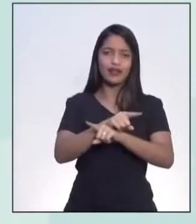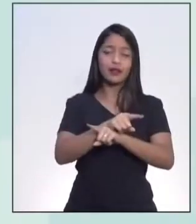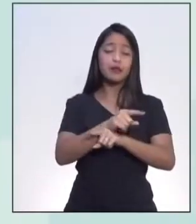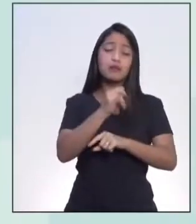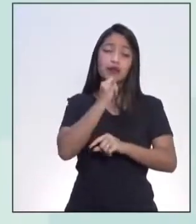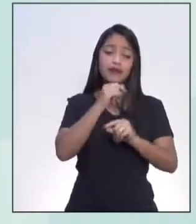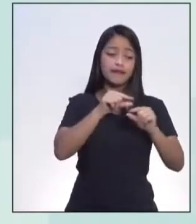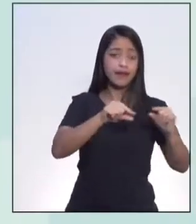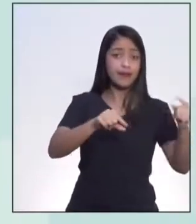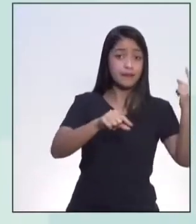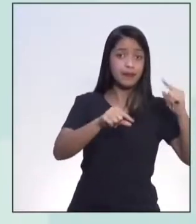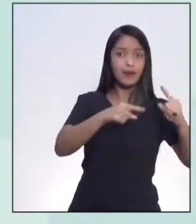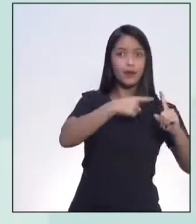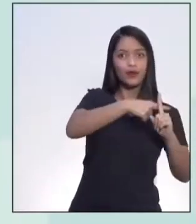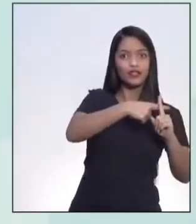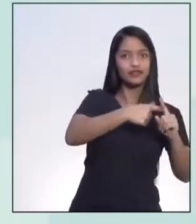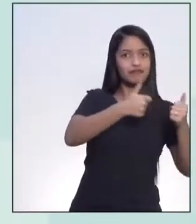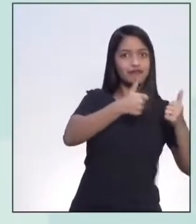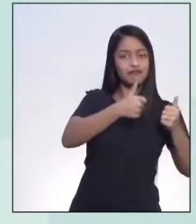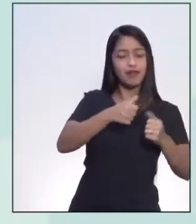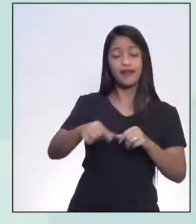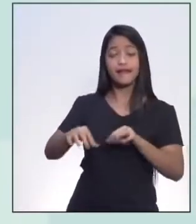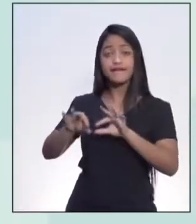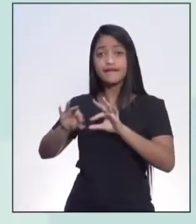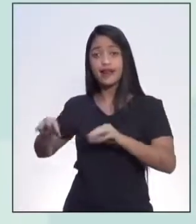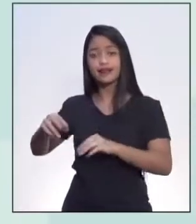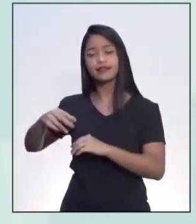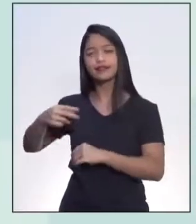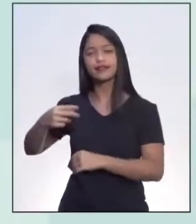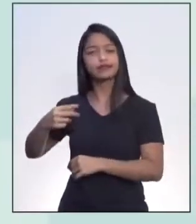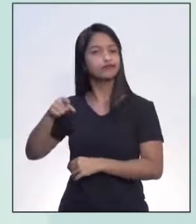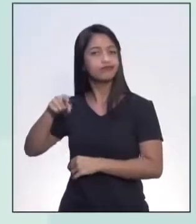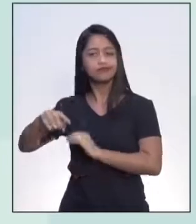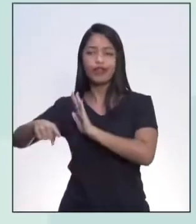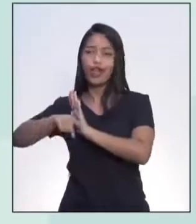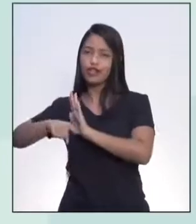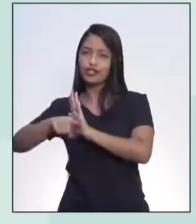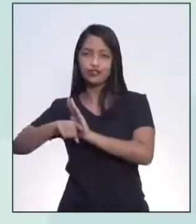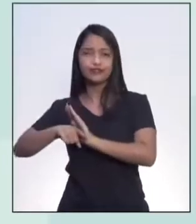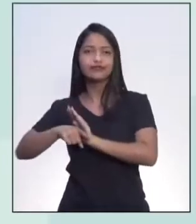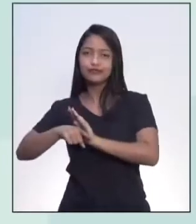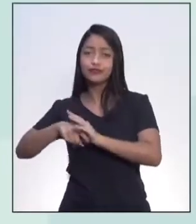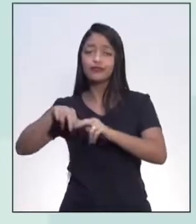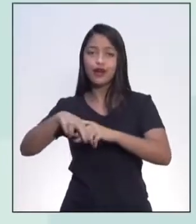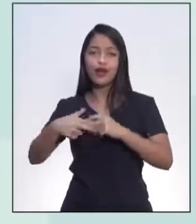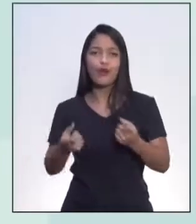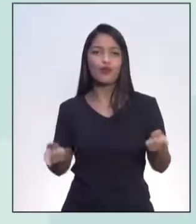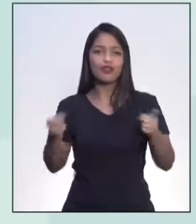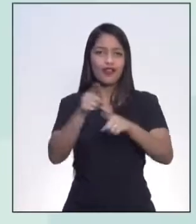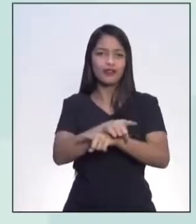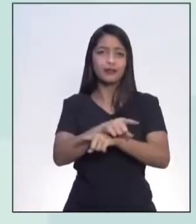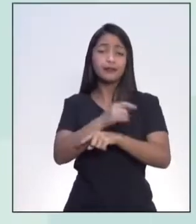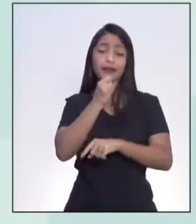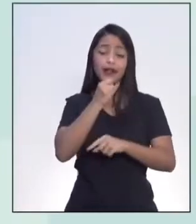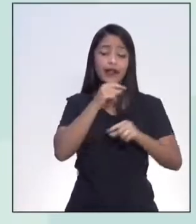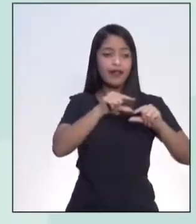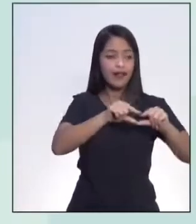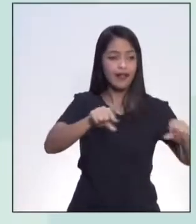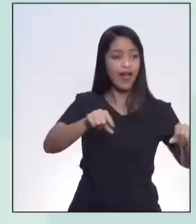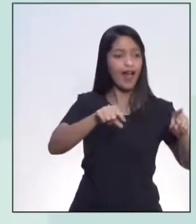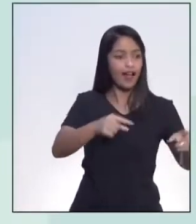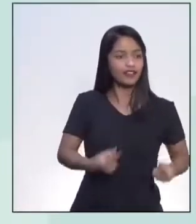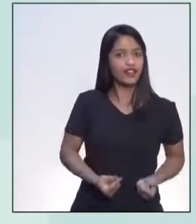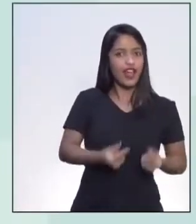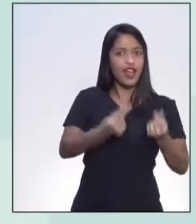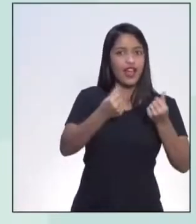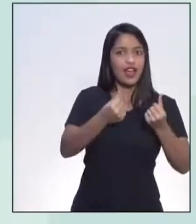ela é contraste. Olha, Mary tem muito dinheiro, mas ela não é feliz. Por isso que eu